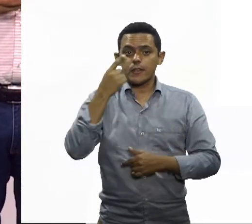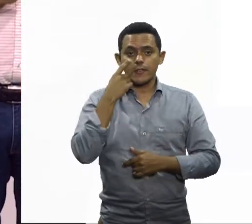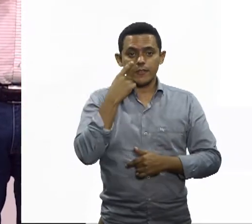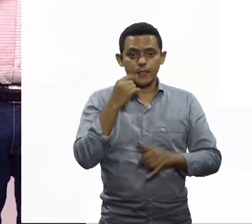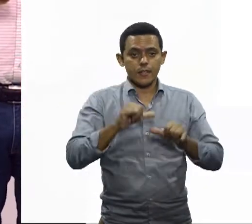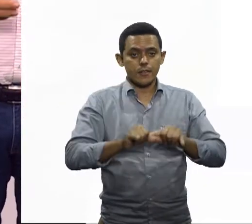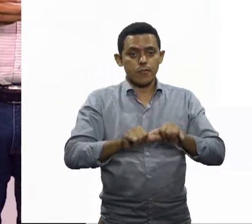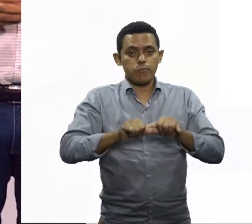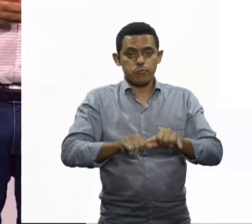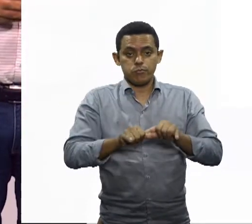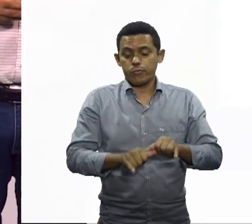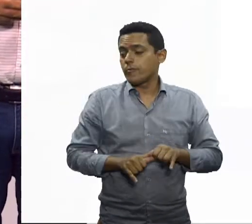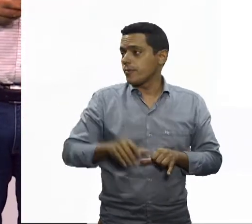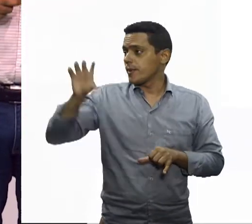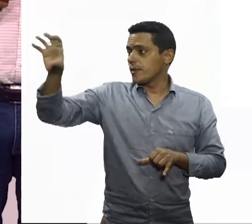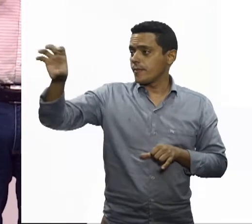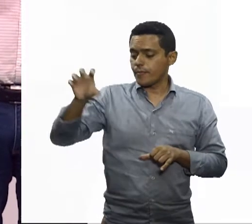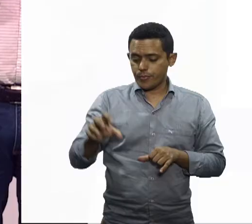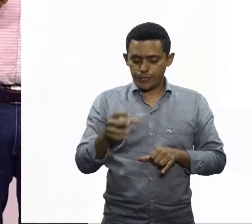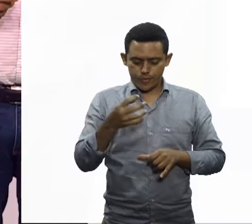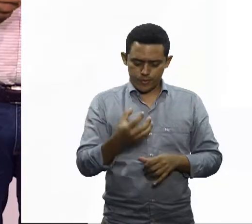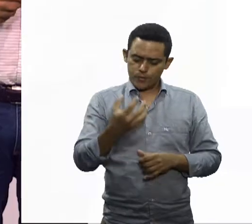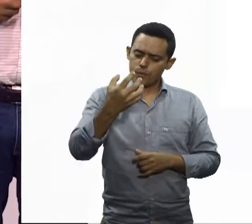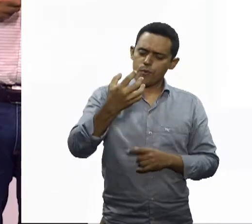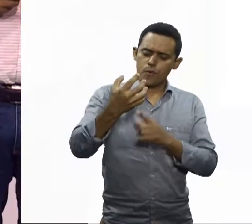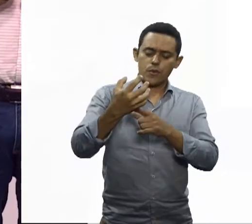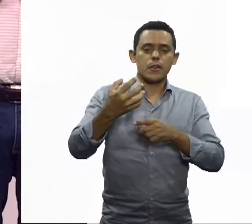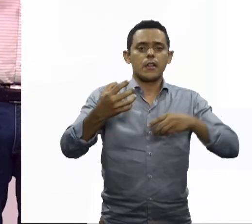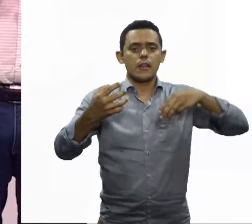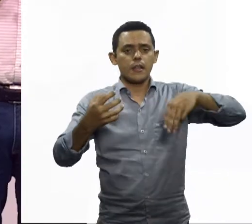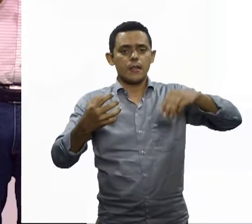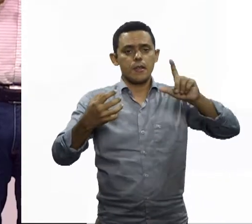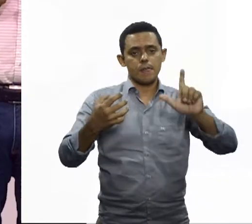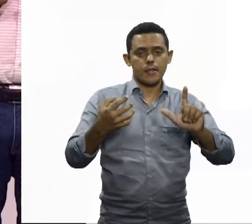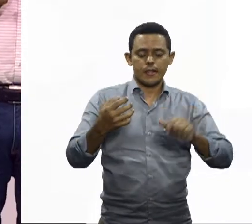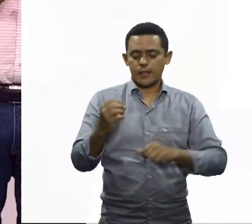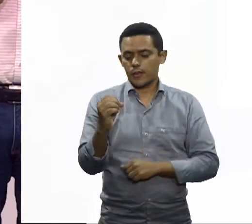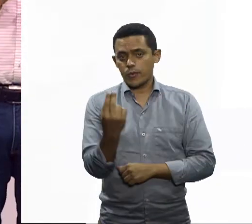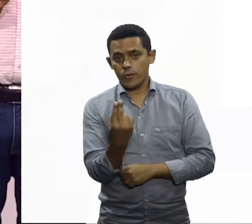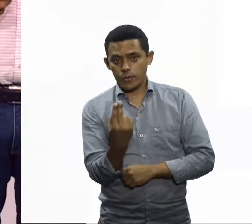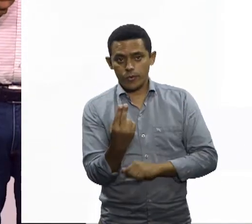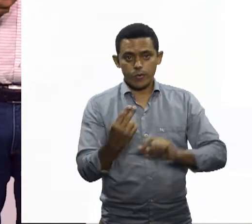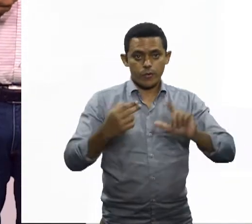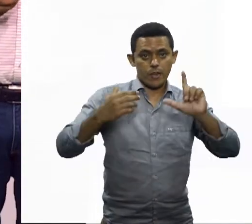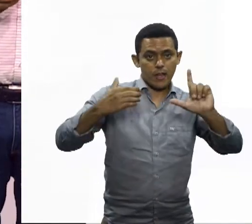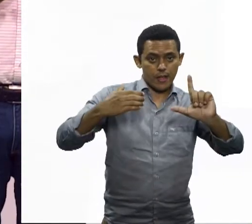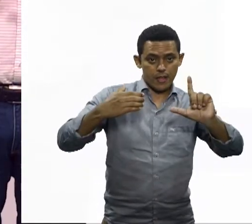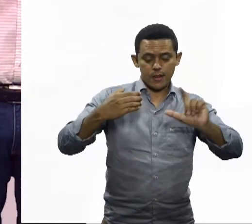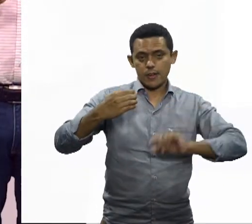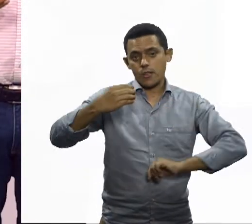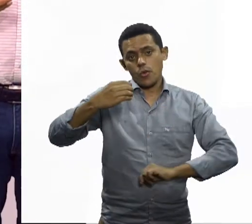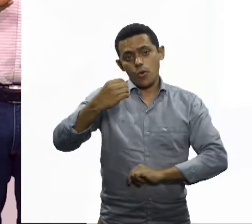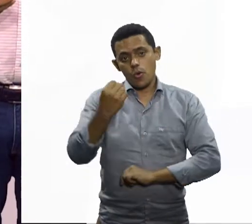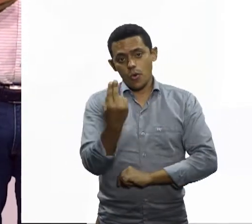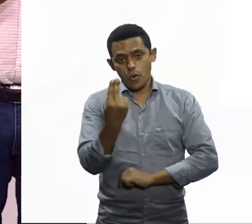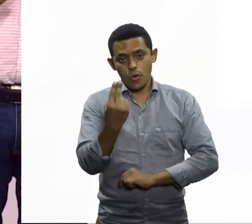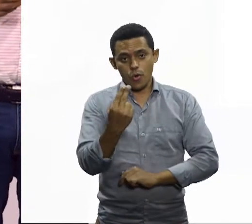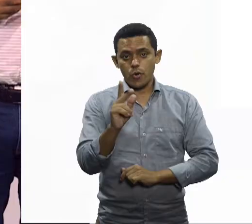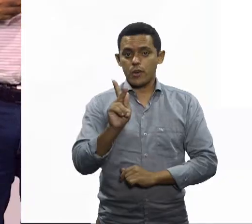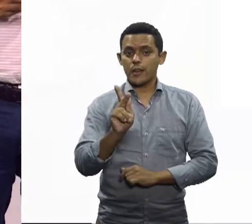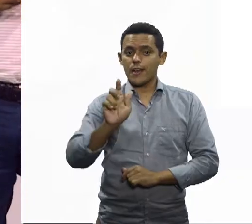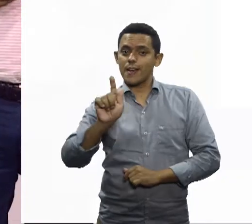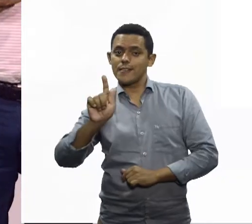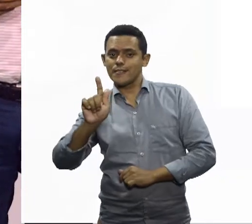nas prateleiras, que estão em ml, que estão em litros, que estão em gramas ou então em quilos. E